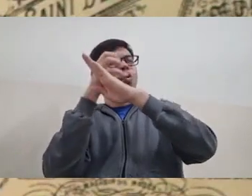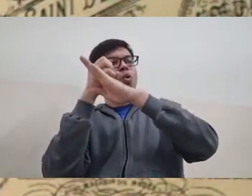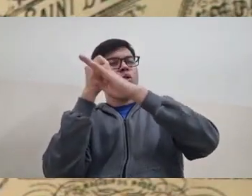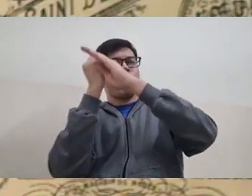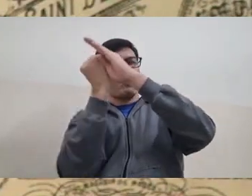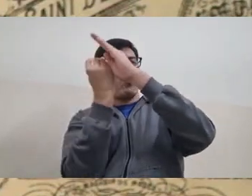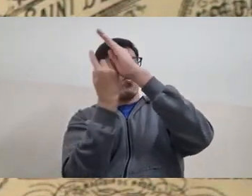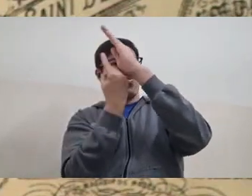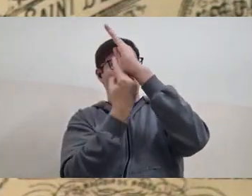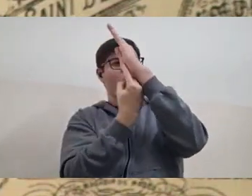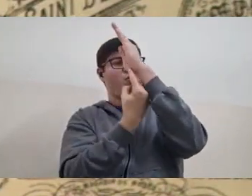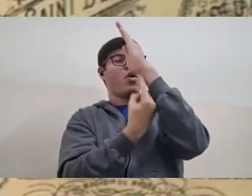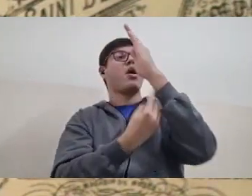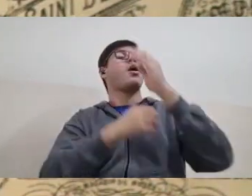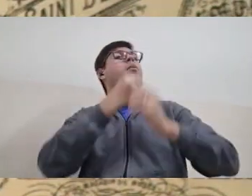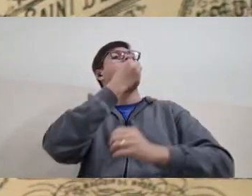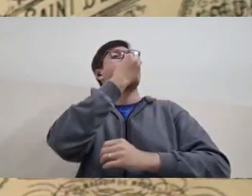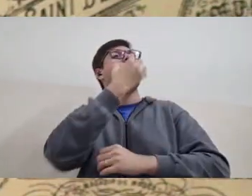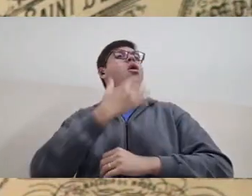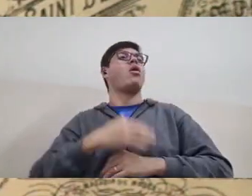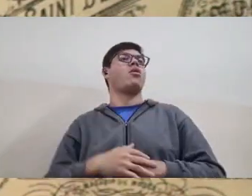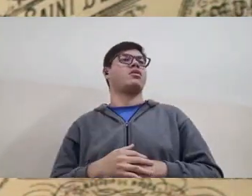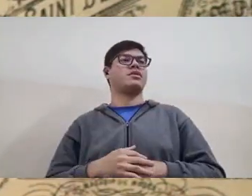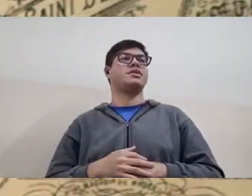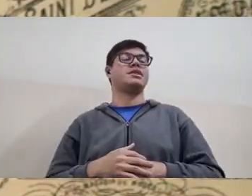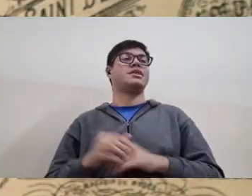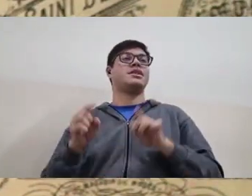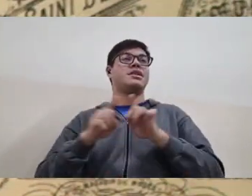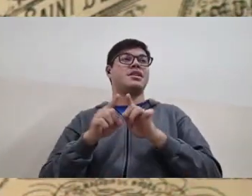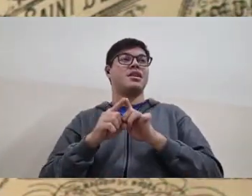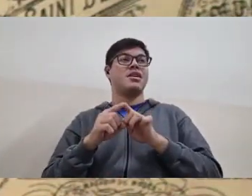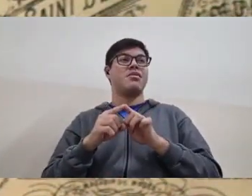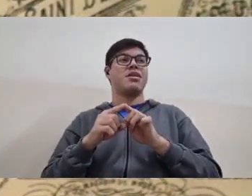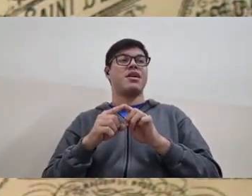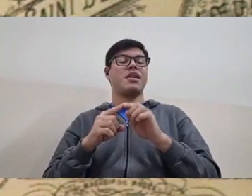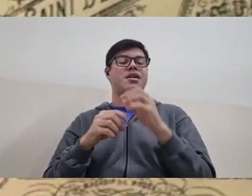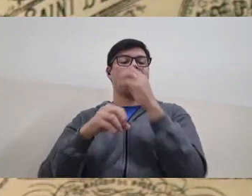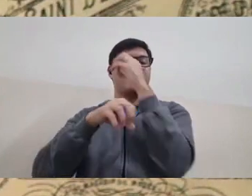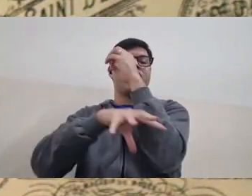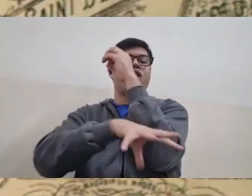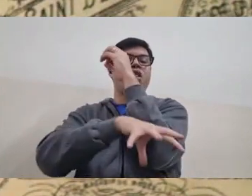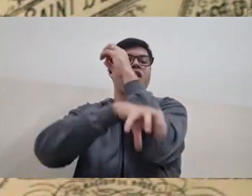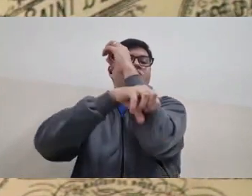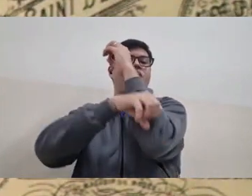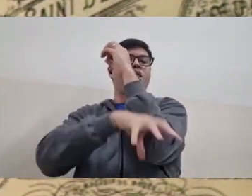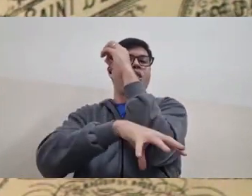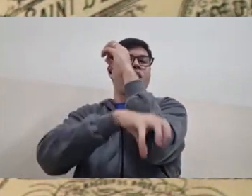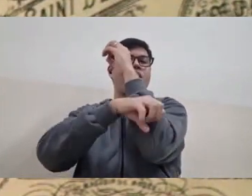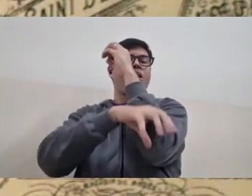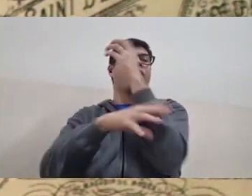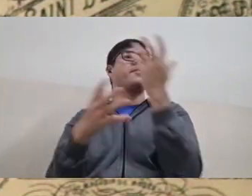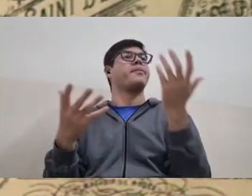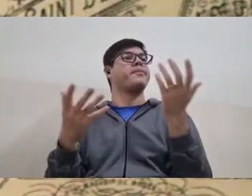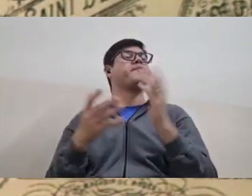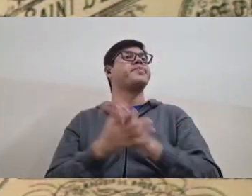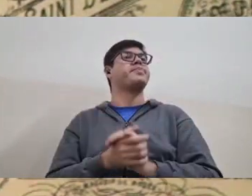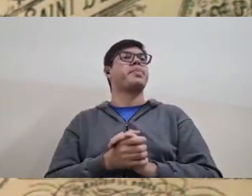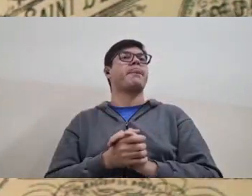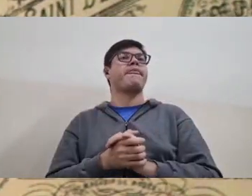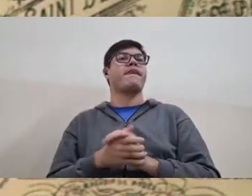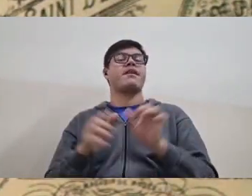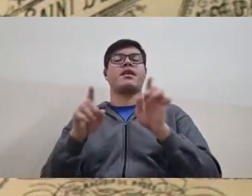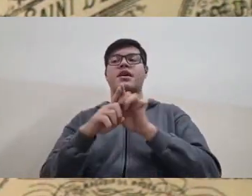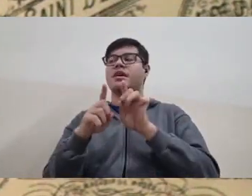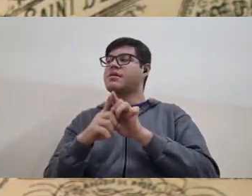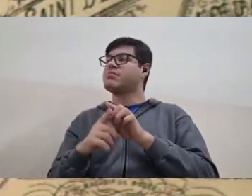aqui de São Paulo pode ganhar muito dinheiro com sequestro de carbono e injeção desse carbono no solo, para de fato vender crédito de